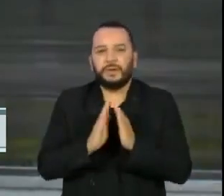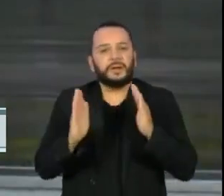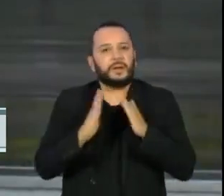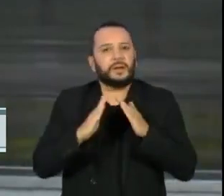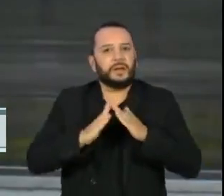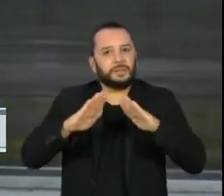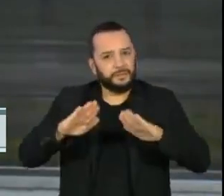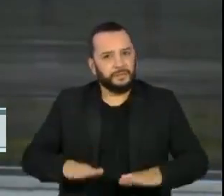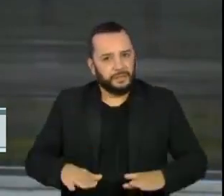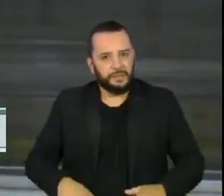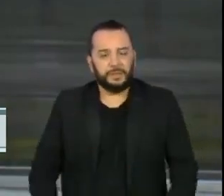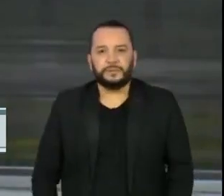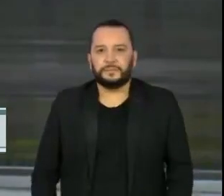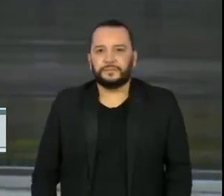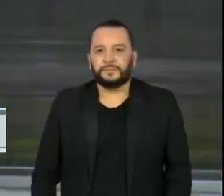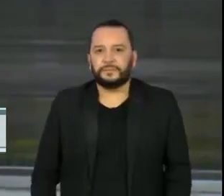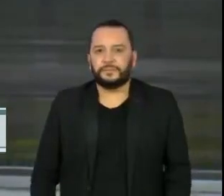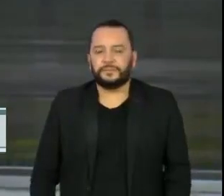em casa.